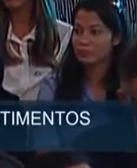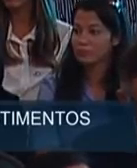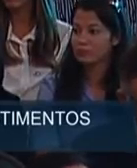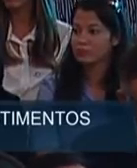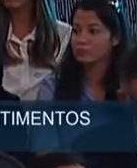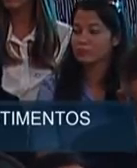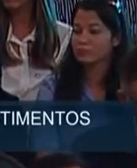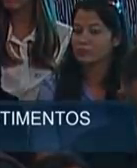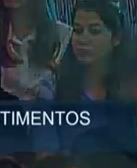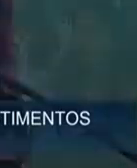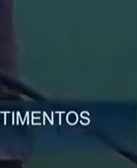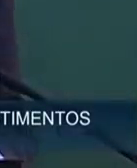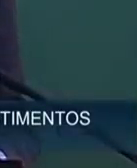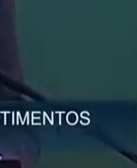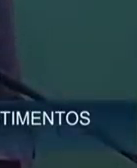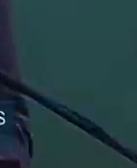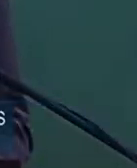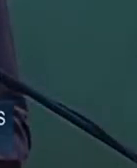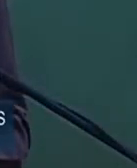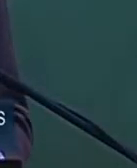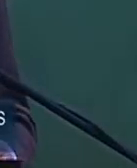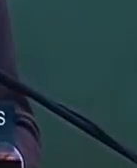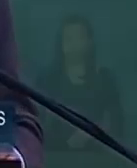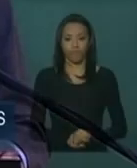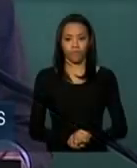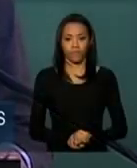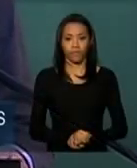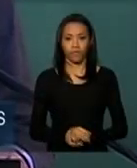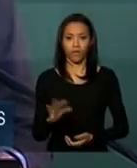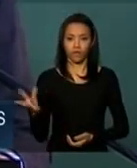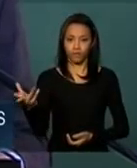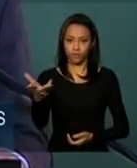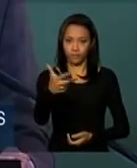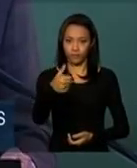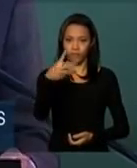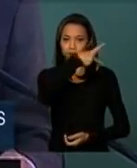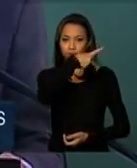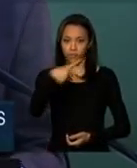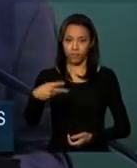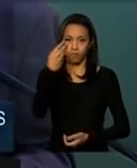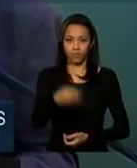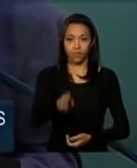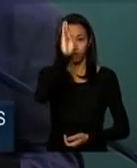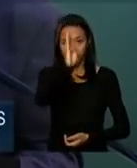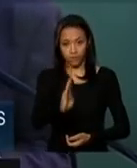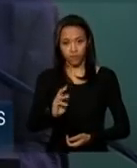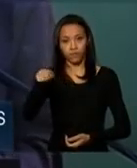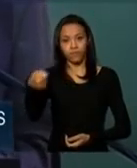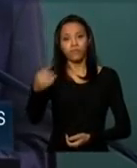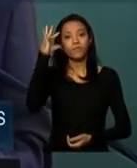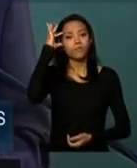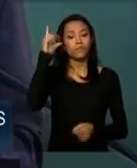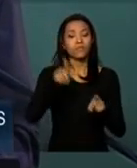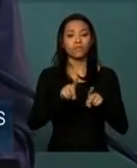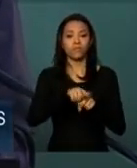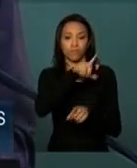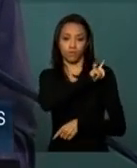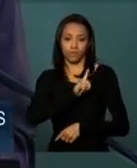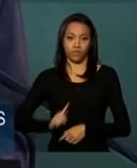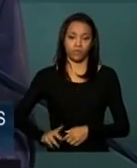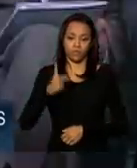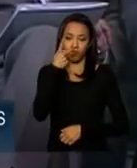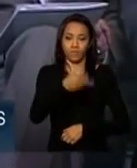Excelentíssima senhora presidenta da República, Dilma Rousseff, excelentíssimo senhor governador do Estado, Wilson